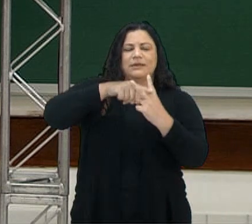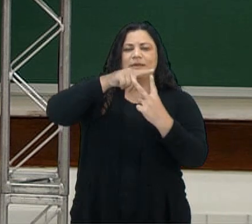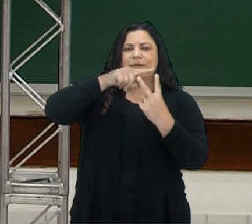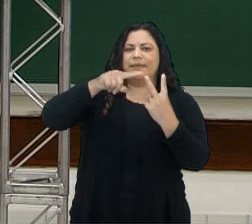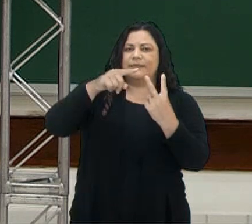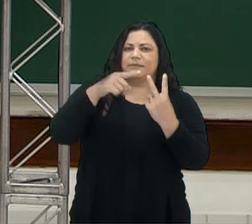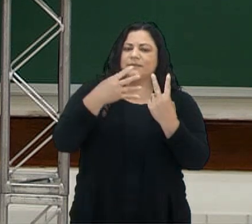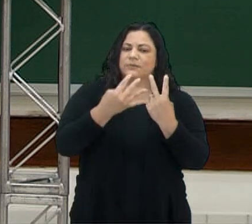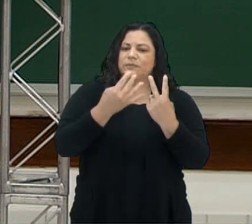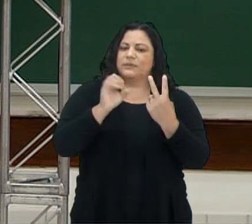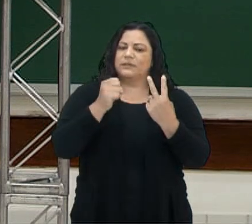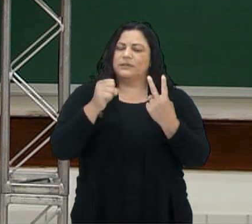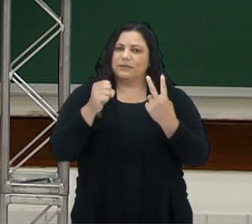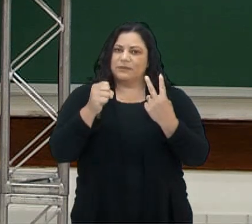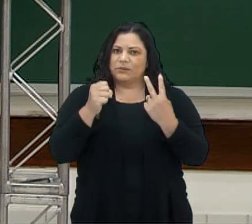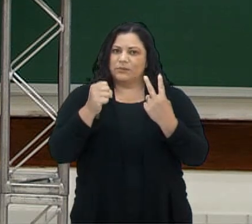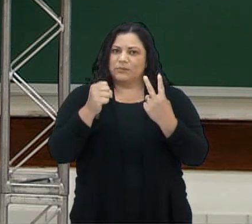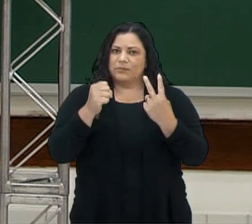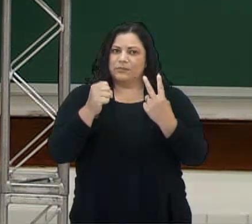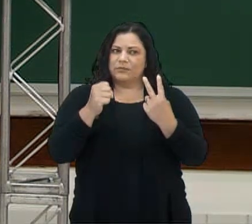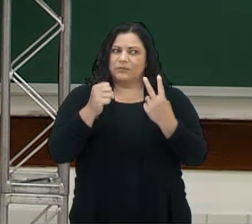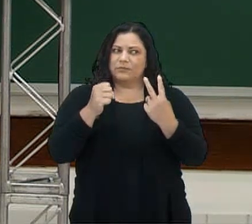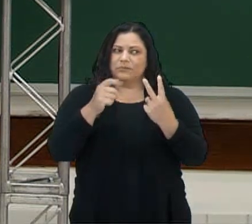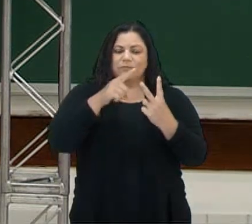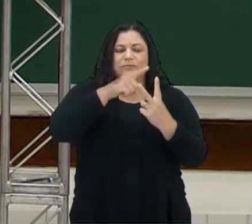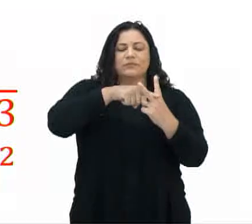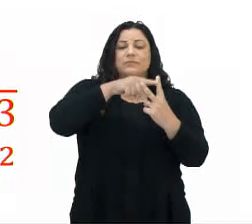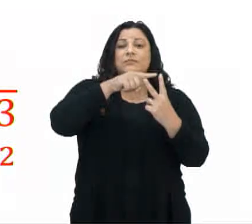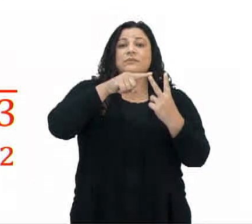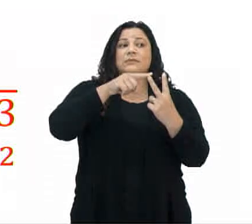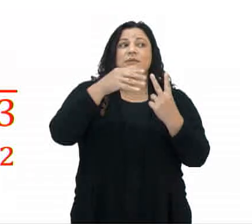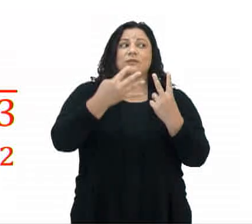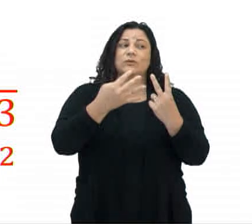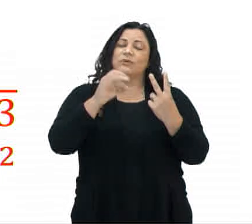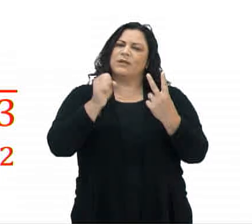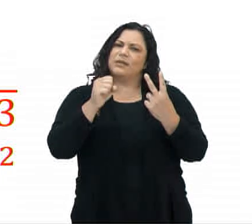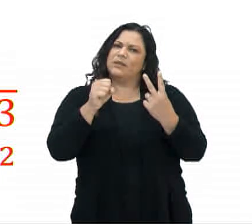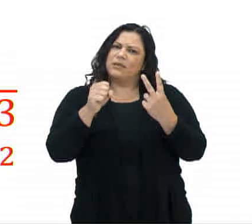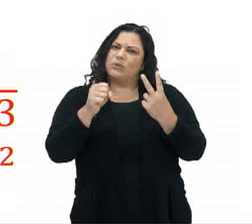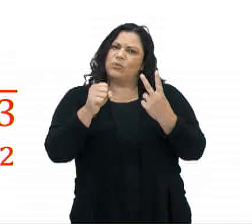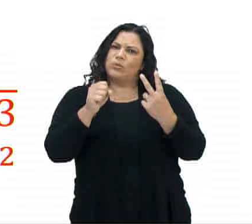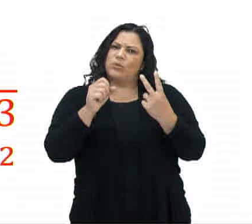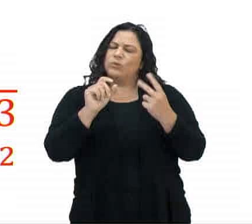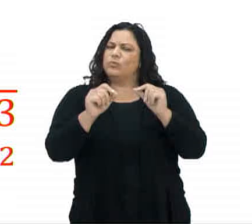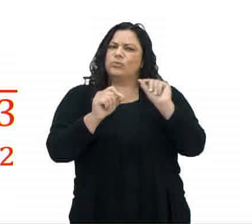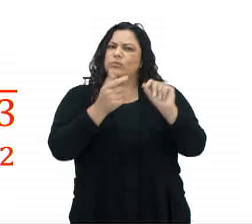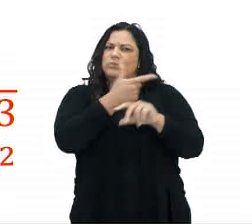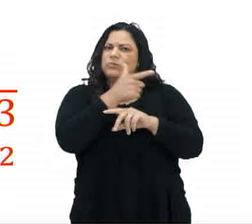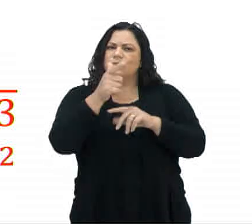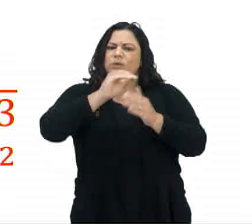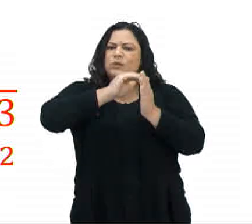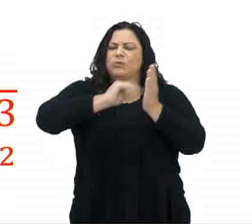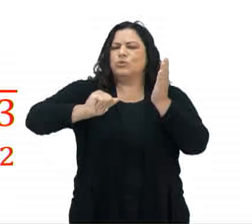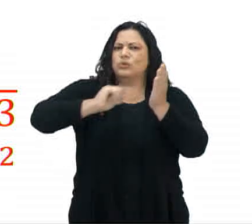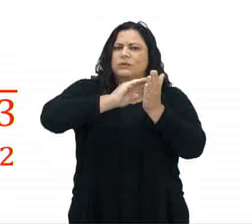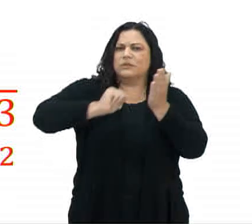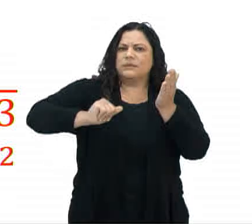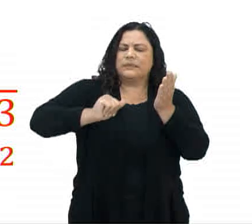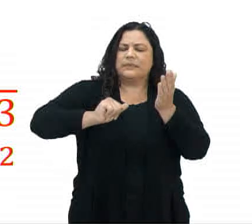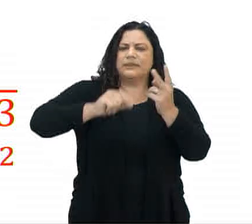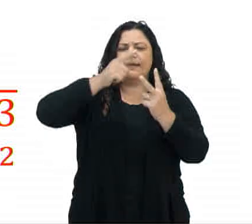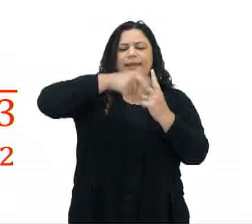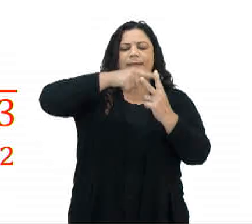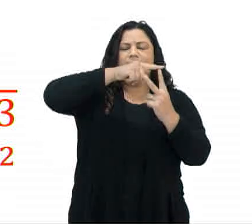de 48. Raiz quadrada de 48 não tem como tirar da raiz, mas tem como